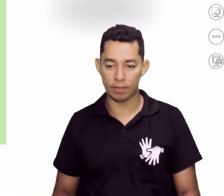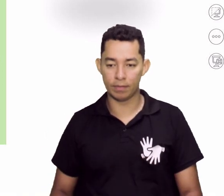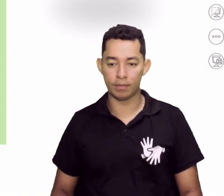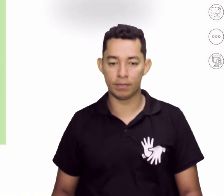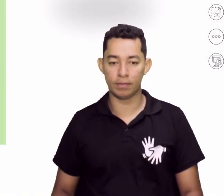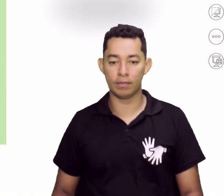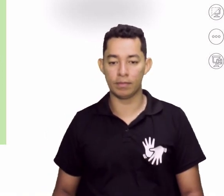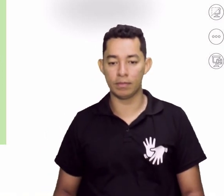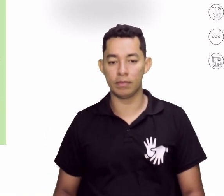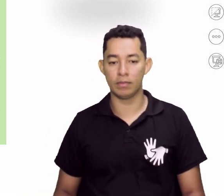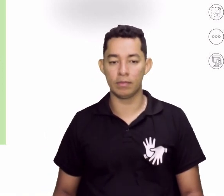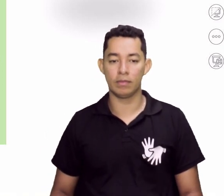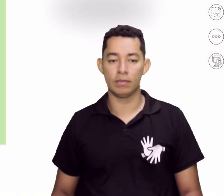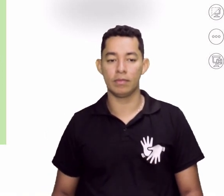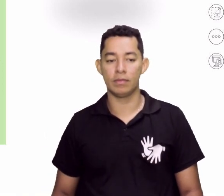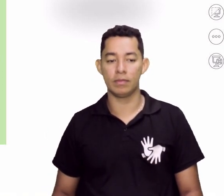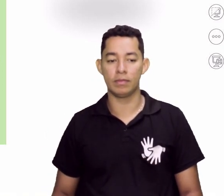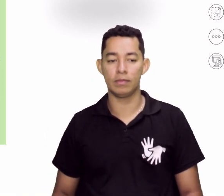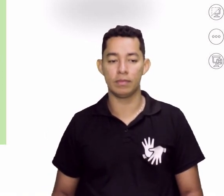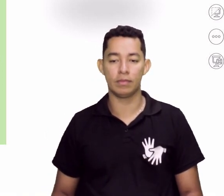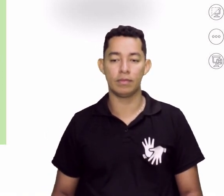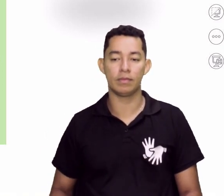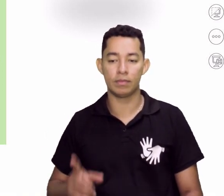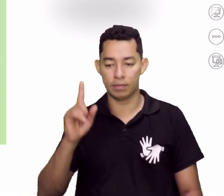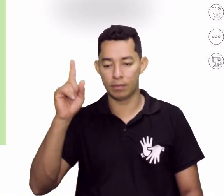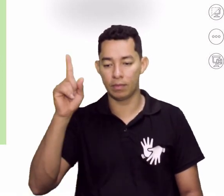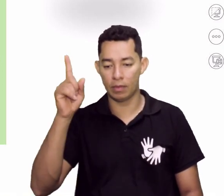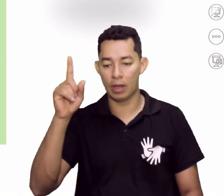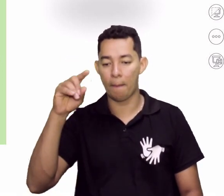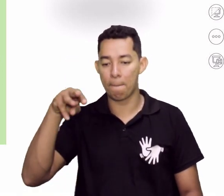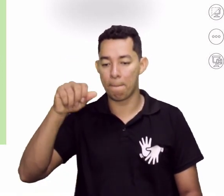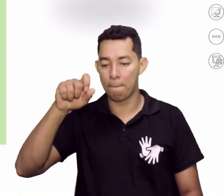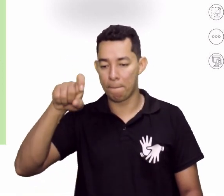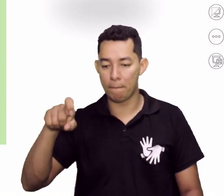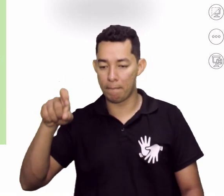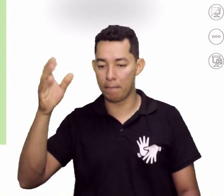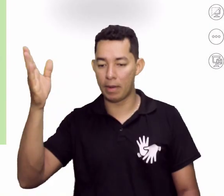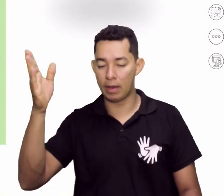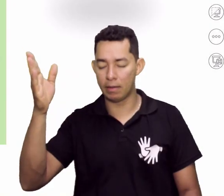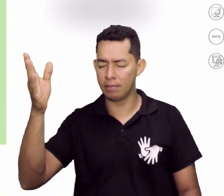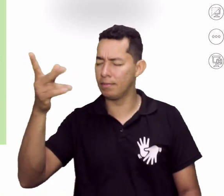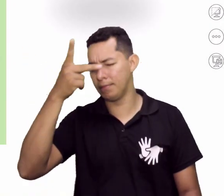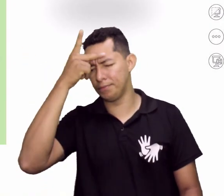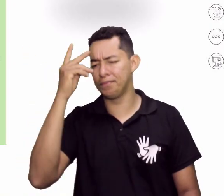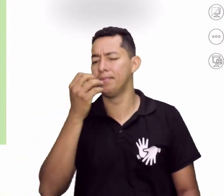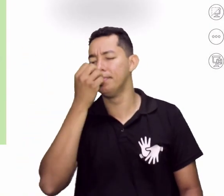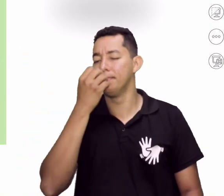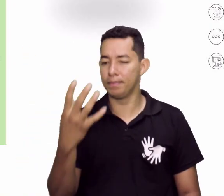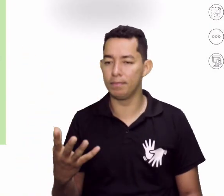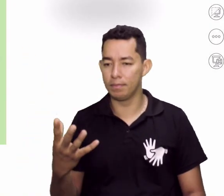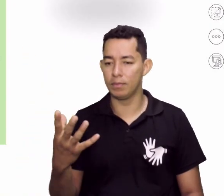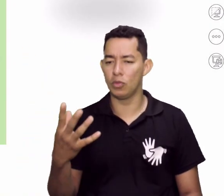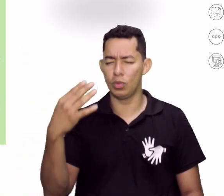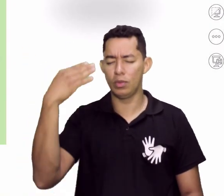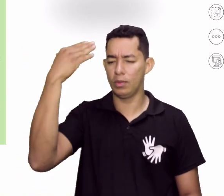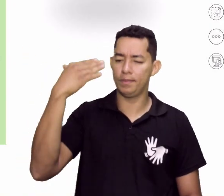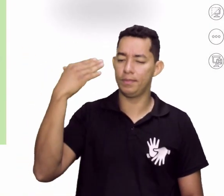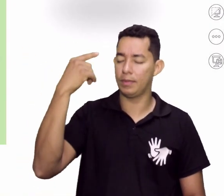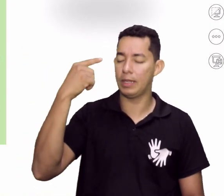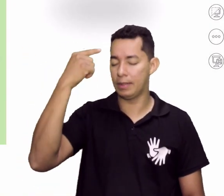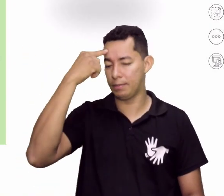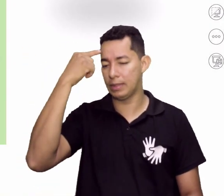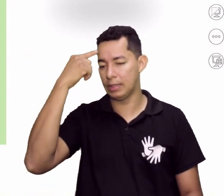Ok? Olha aqui o Max. Cara, gente boa. Olha aí, tá vendo ele com a cara dele